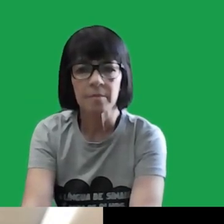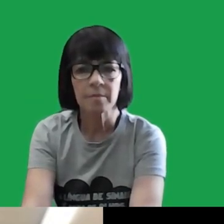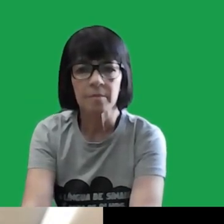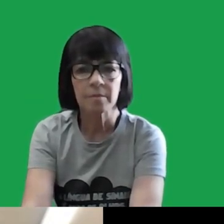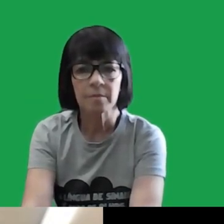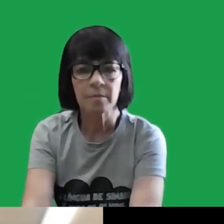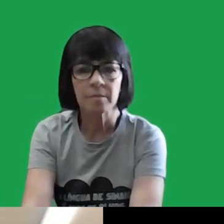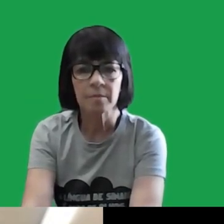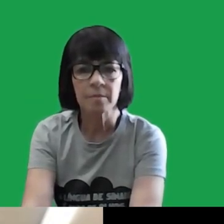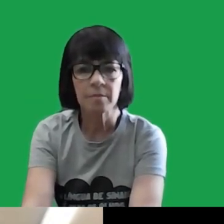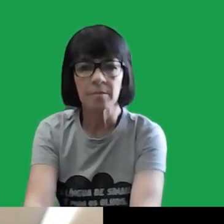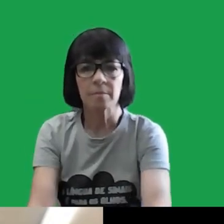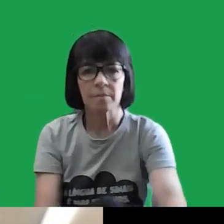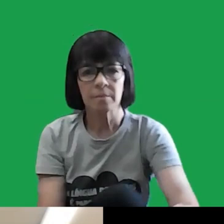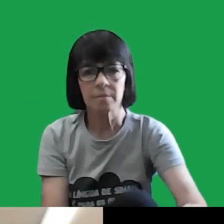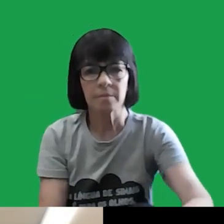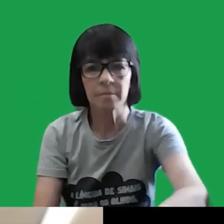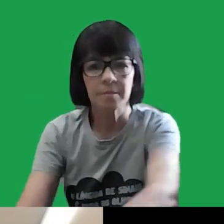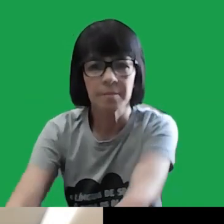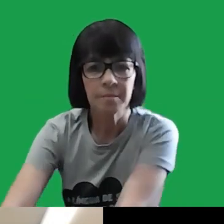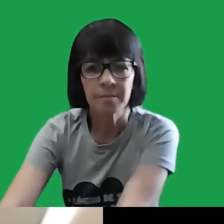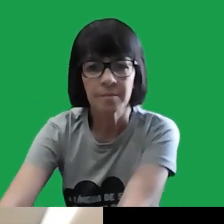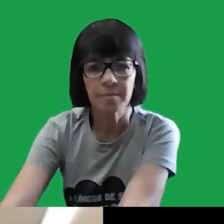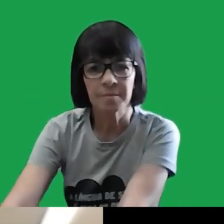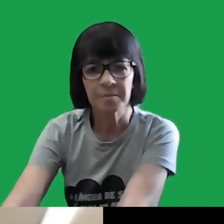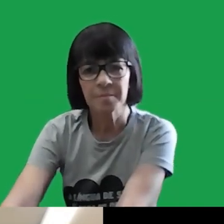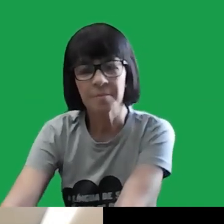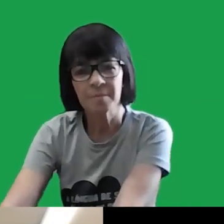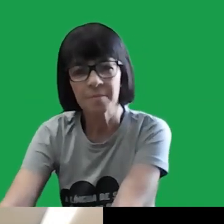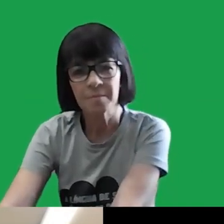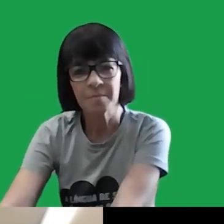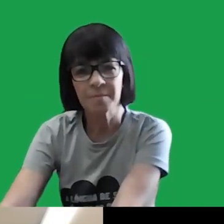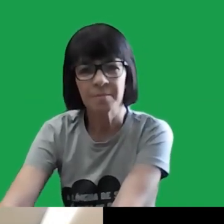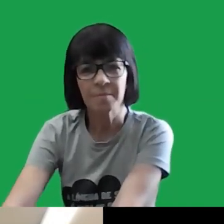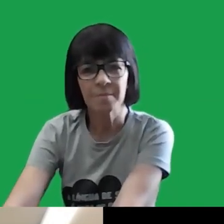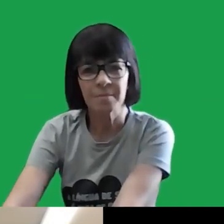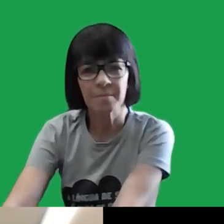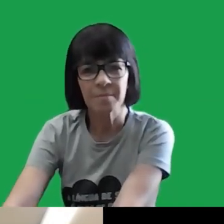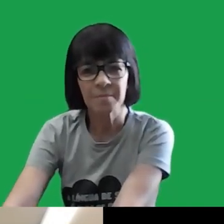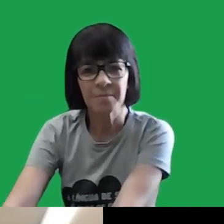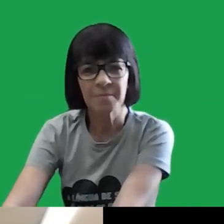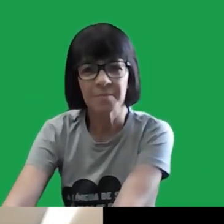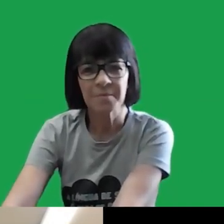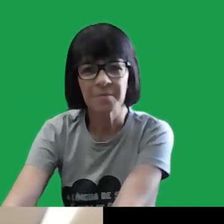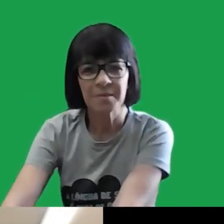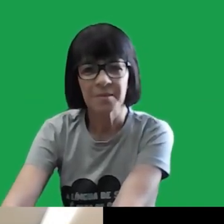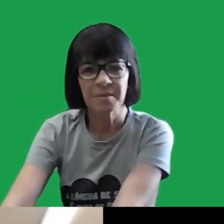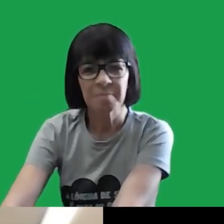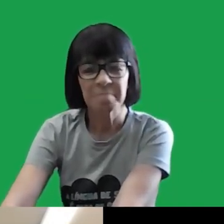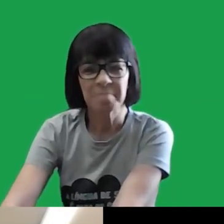essa experiência de ser intérprete de Libras em um festival como o Lollapalooza, né?